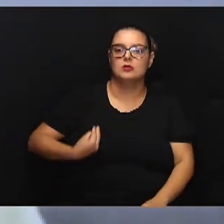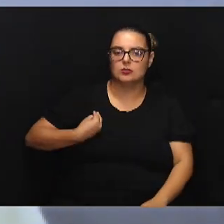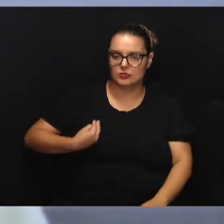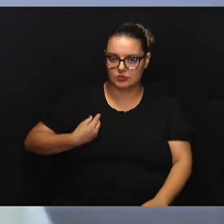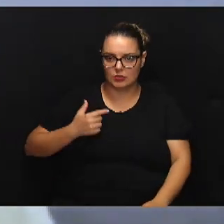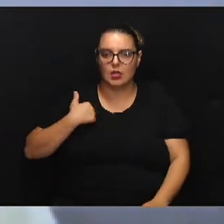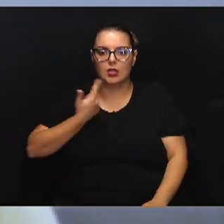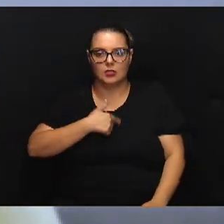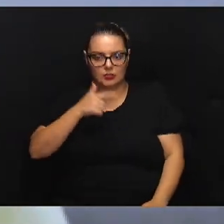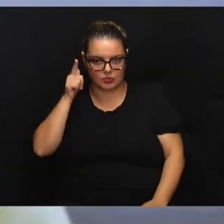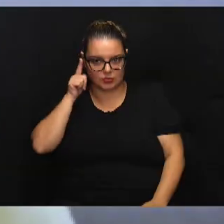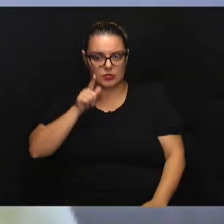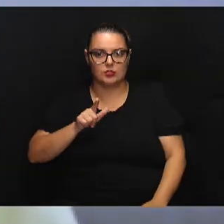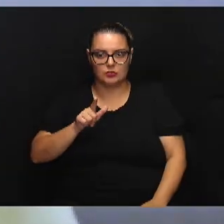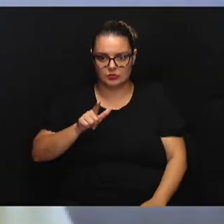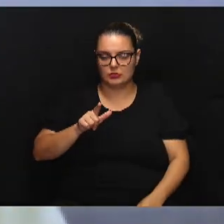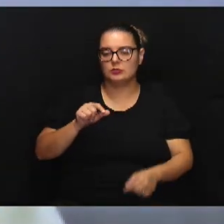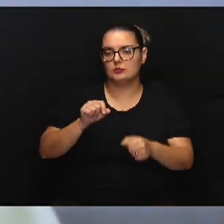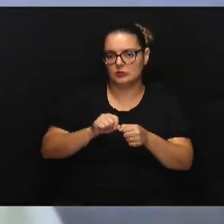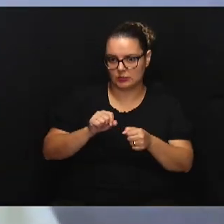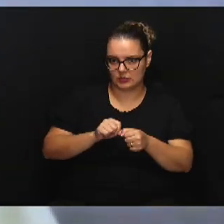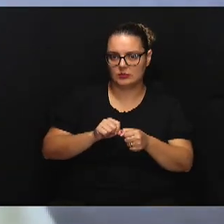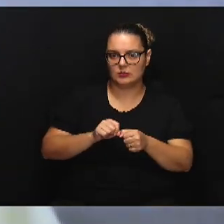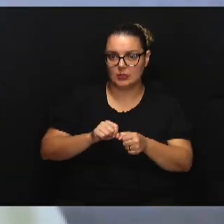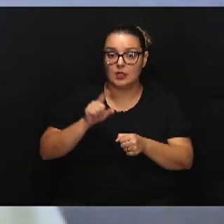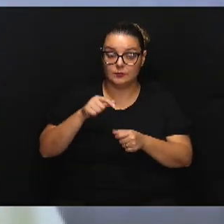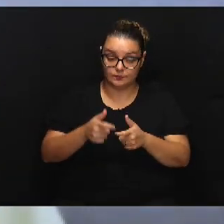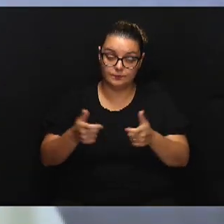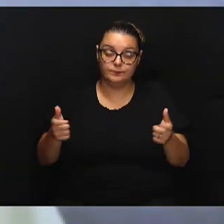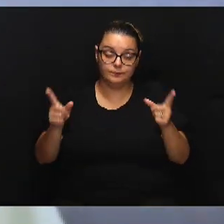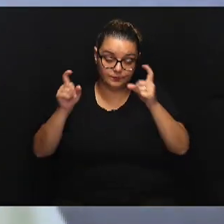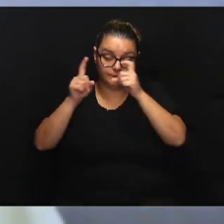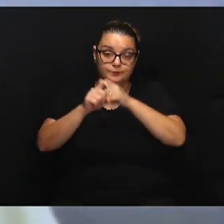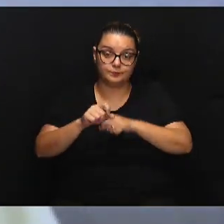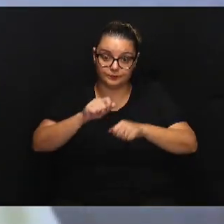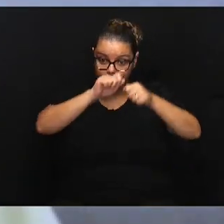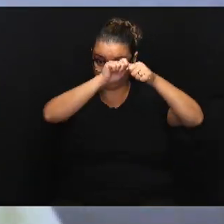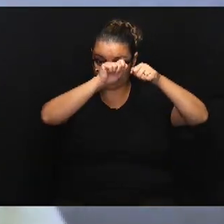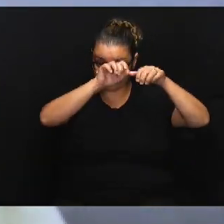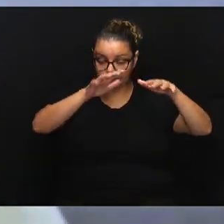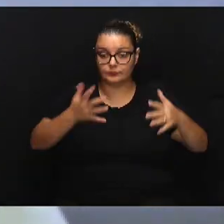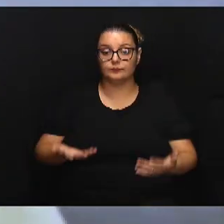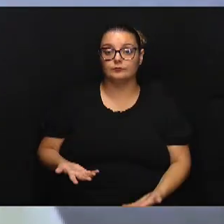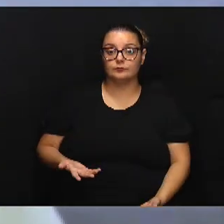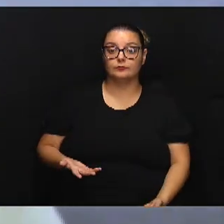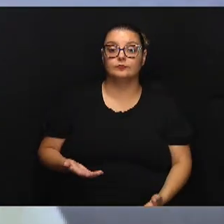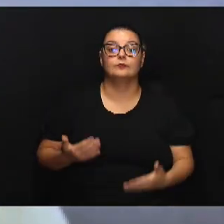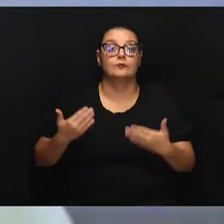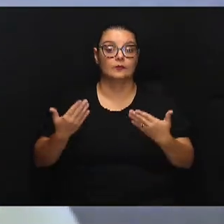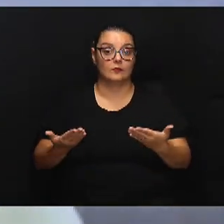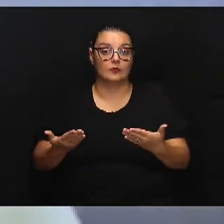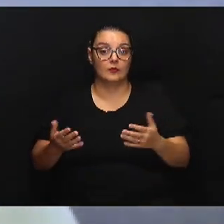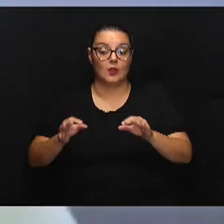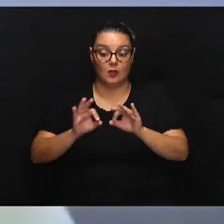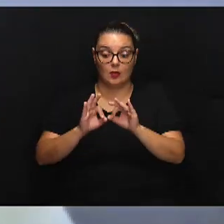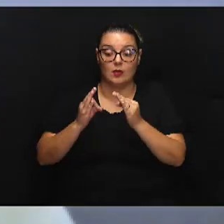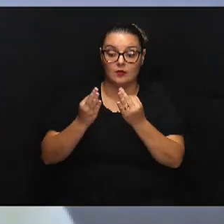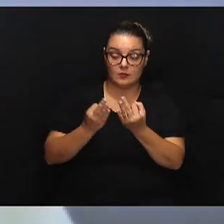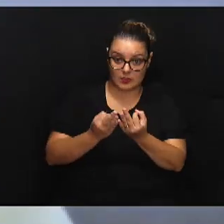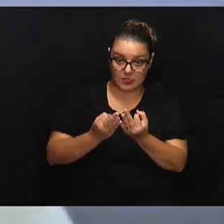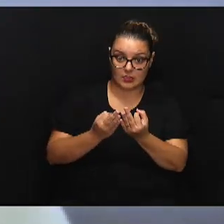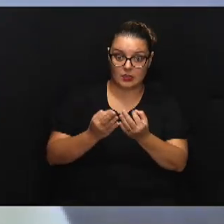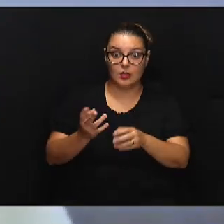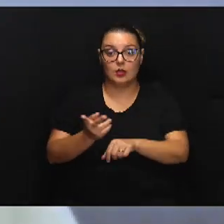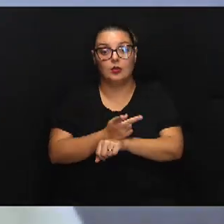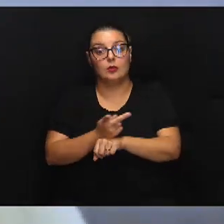nós conseguimos fazer. Esse é o grande desafio do autista. Então, a família tem que